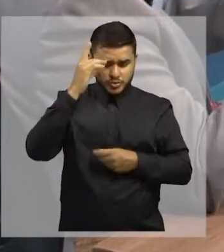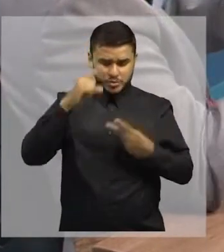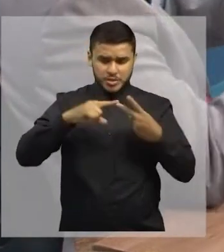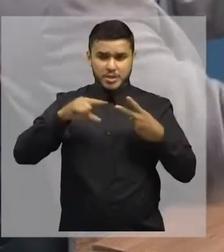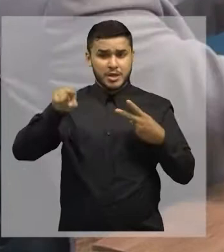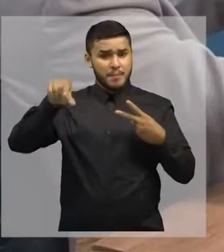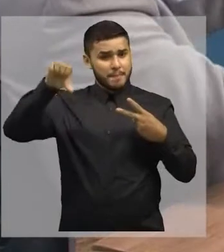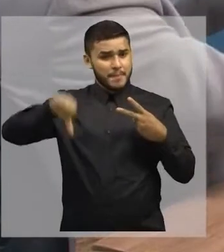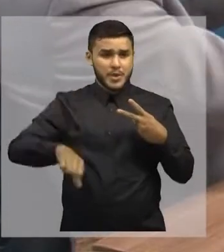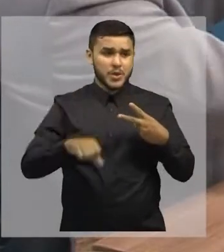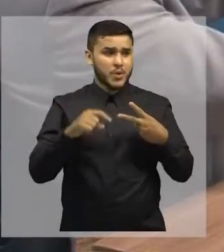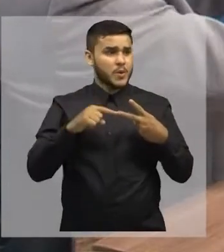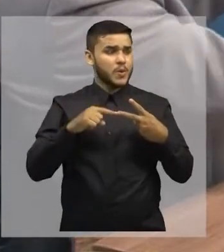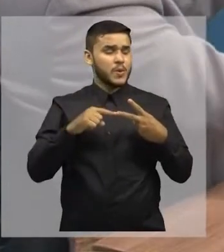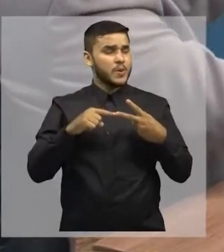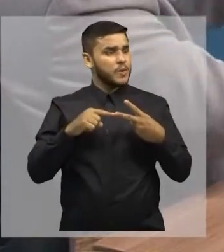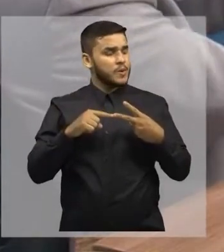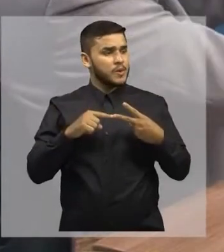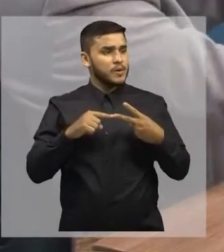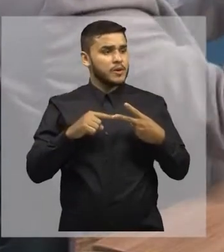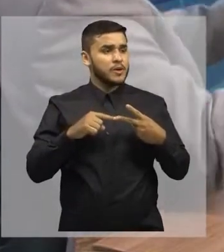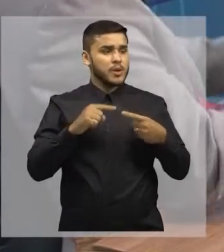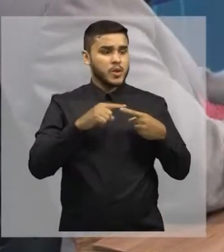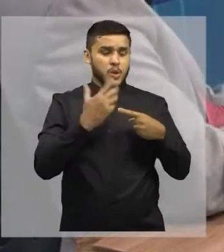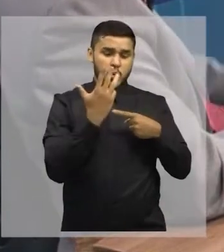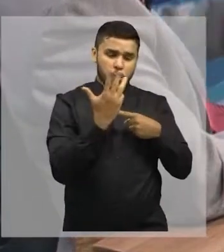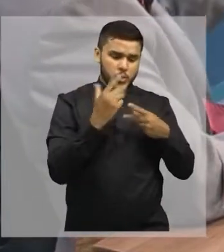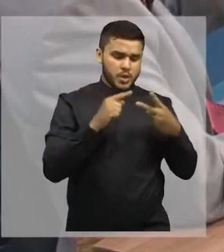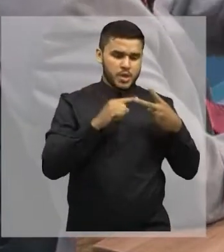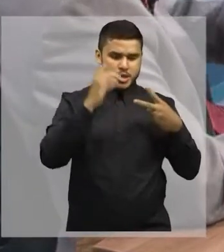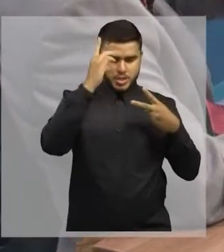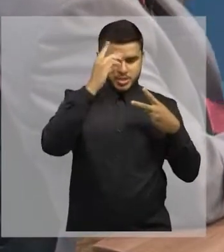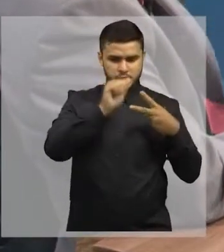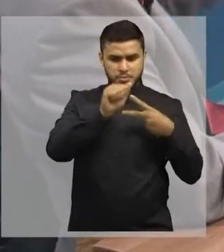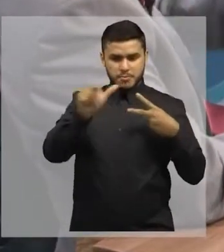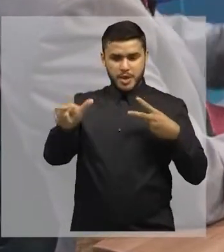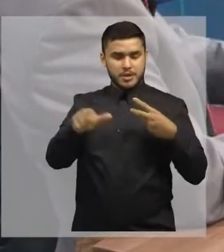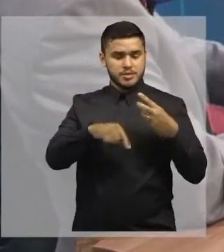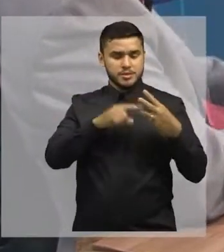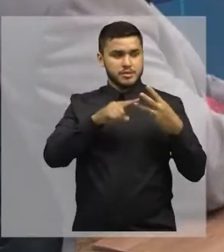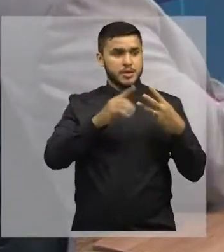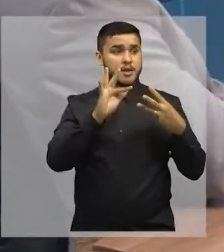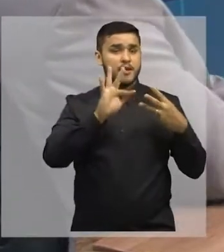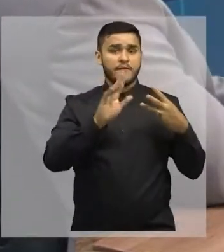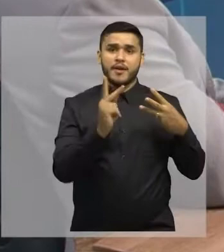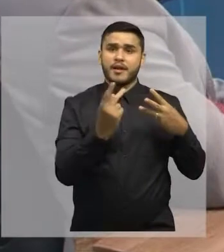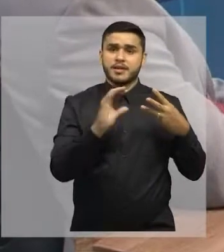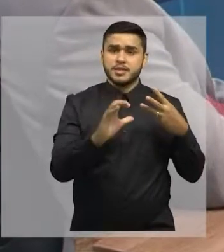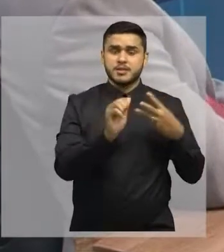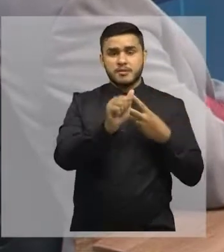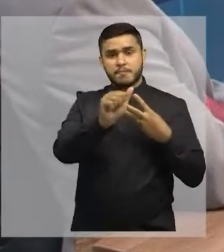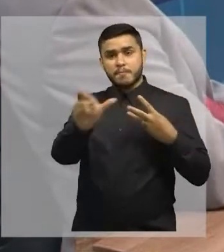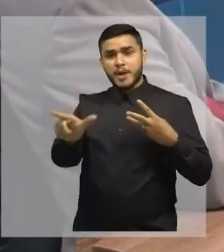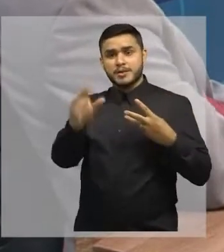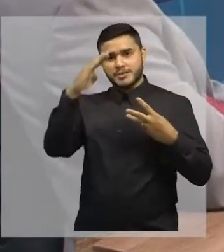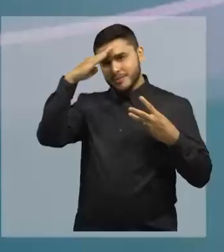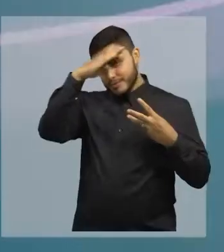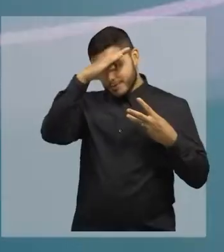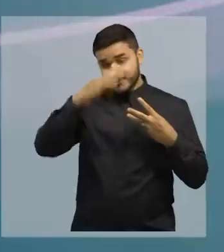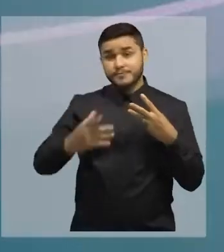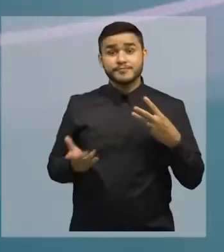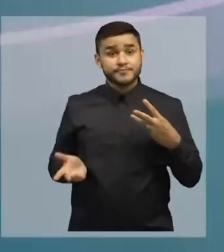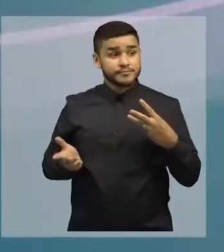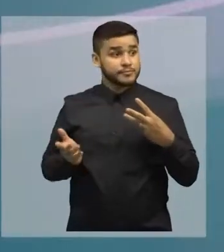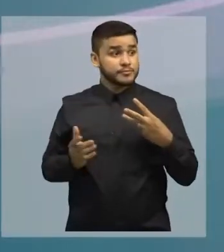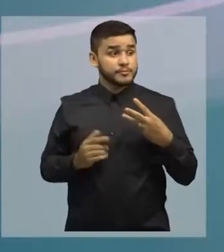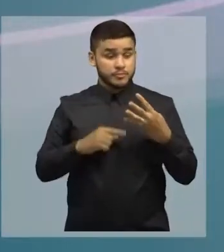quadro dessas folha aí que coloca, você vê lá a queda da popularidade, a ponto de um ministro da Justiça ter mais